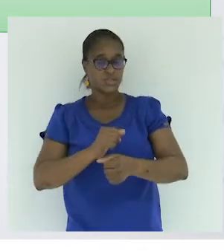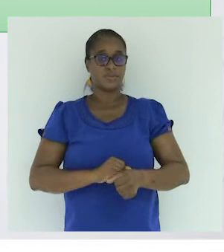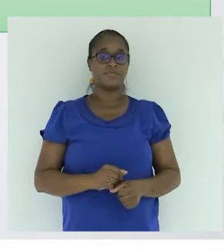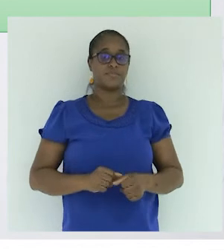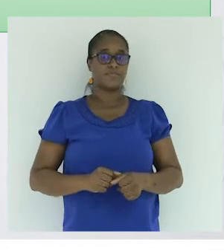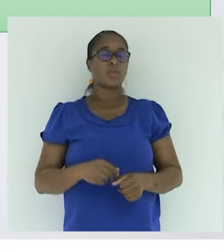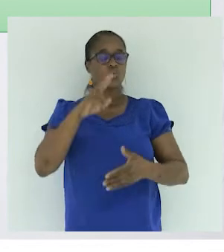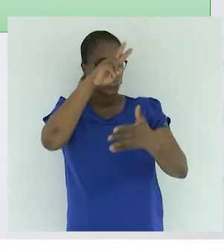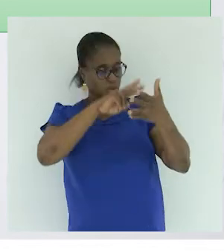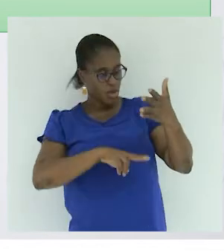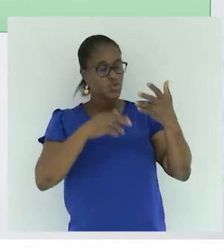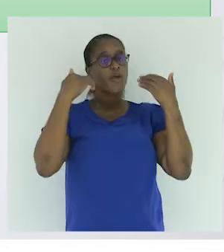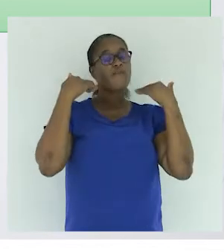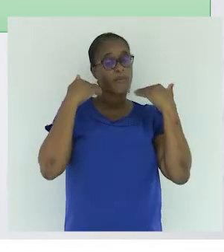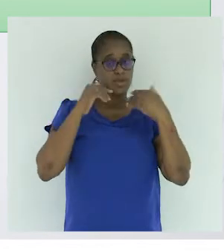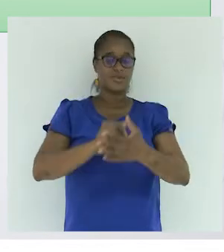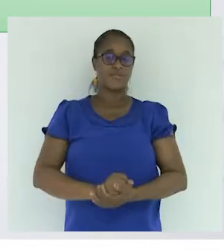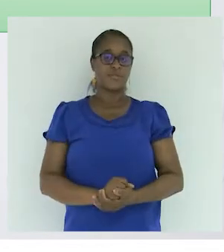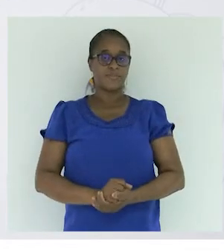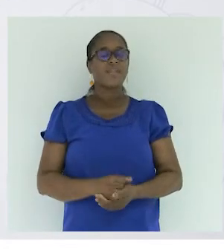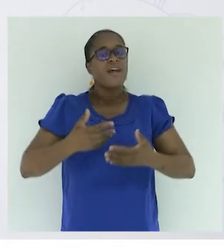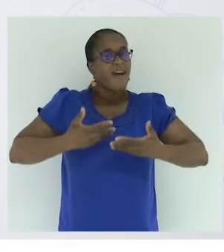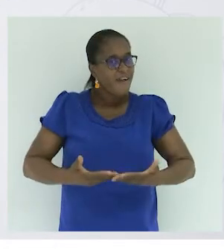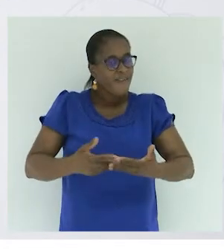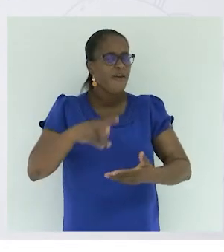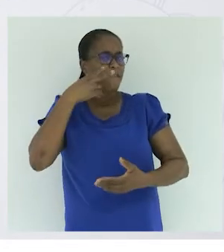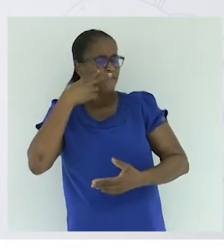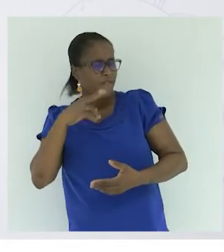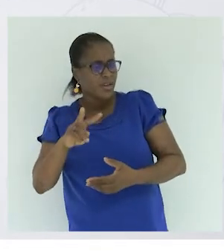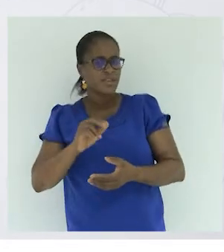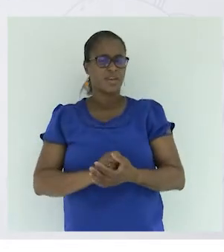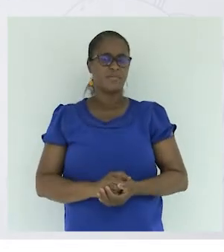características do texto informativo. Agora vejamos